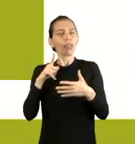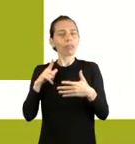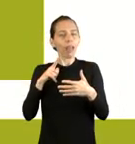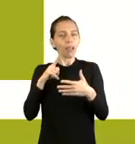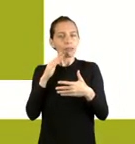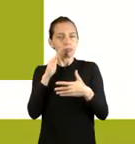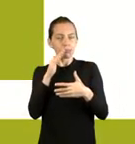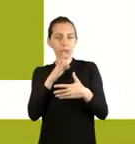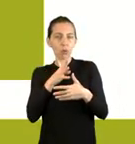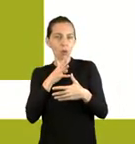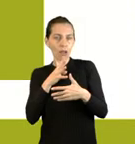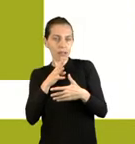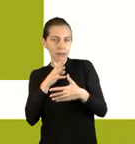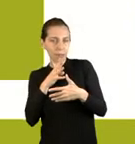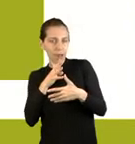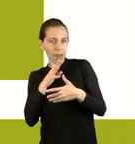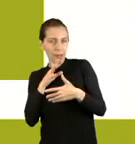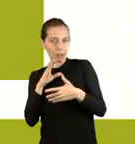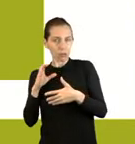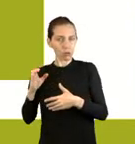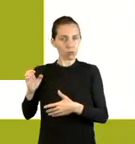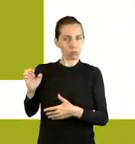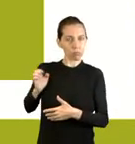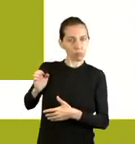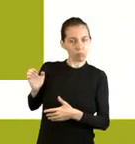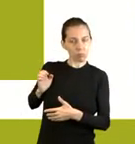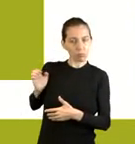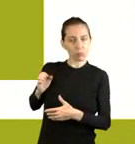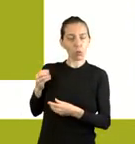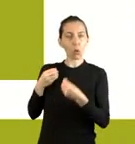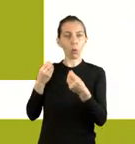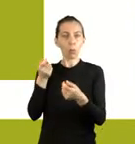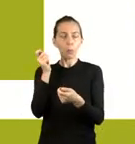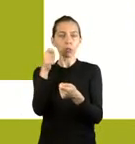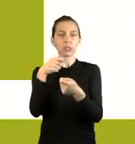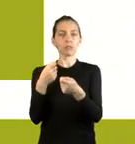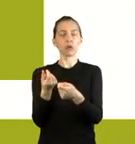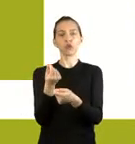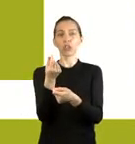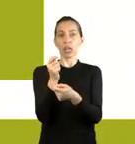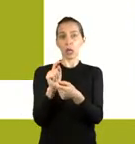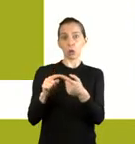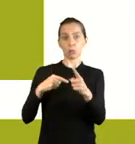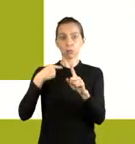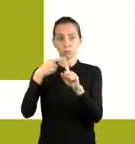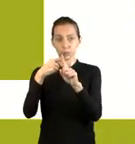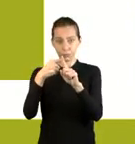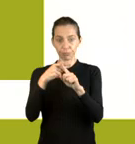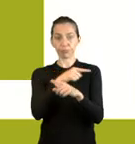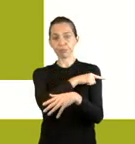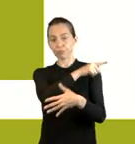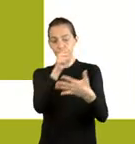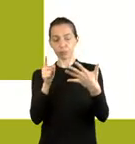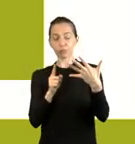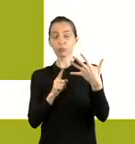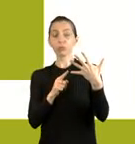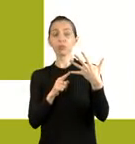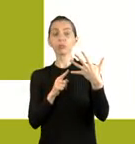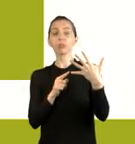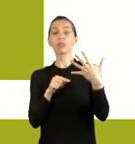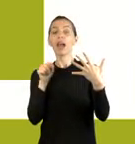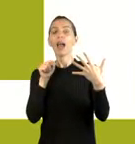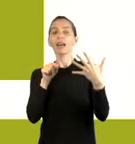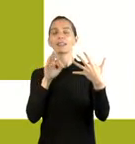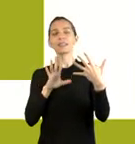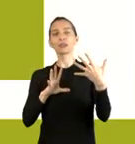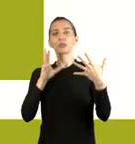interessante de riqueza, né? Já está conquistando outras receitas. E a fase 5, que vamos dizer, é onde todo mundo quer